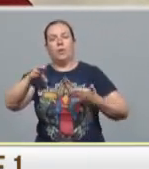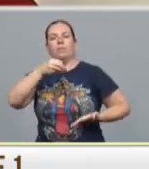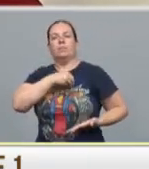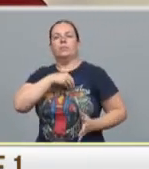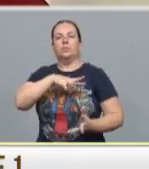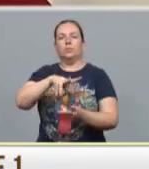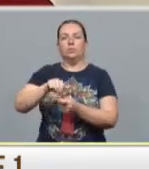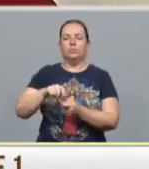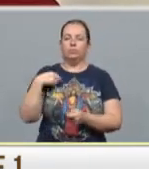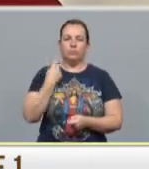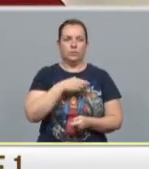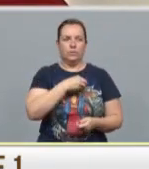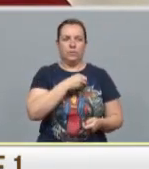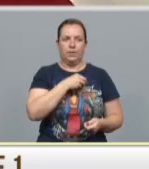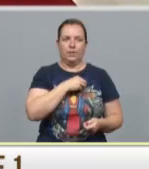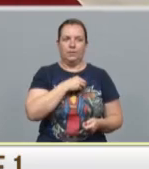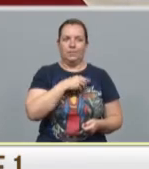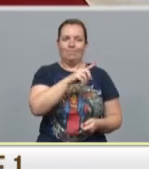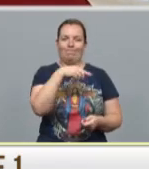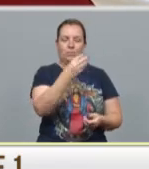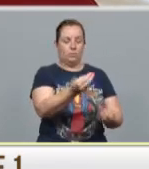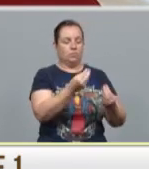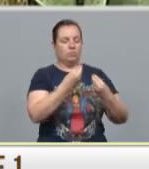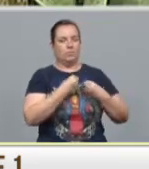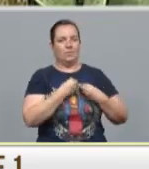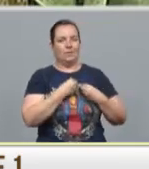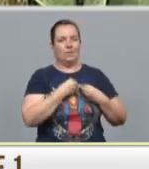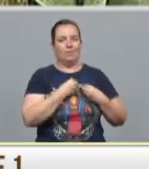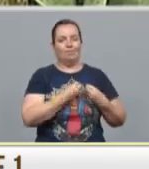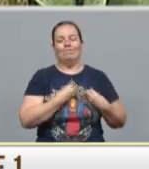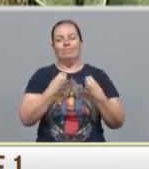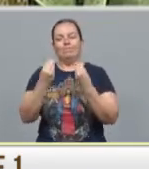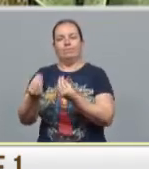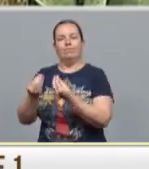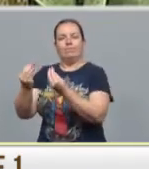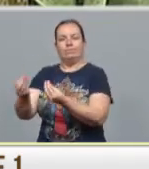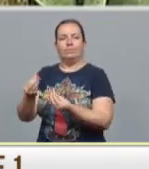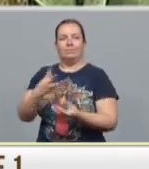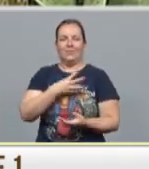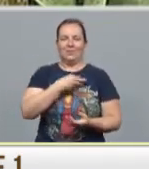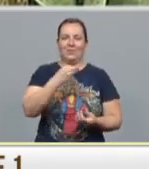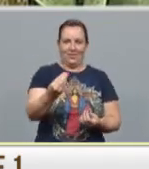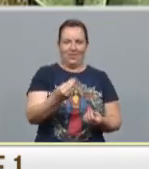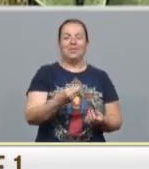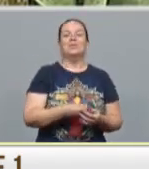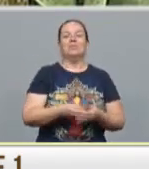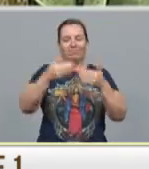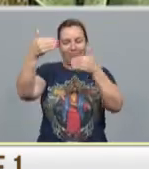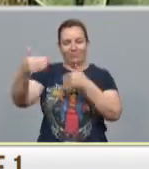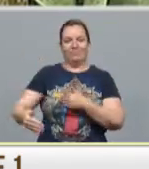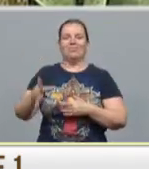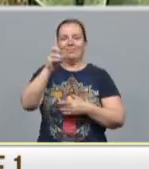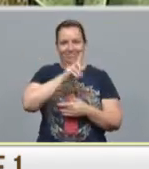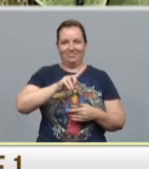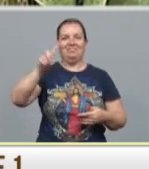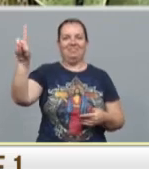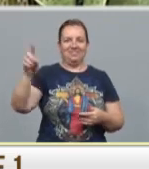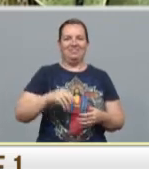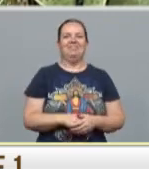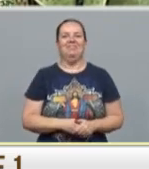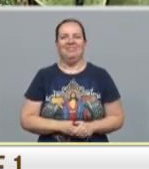nosso pecado, e nos recoloca como filhos diante de Deus,